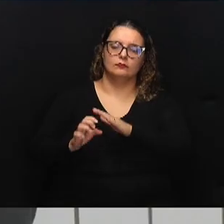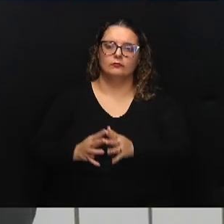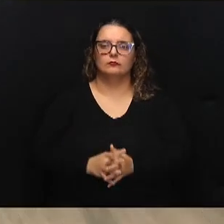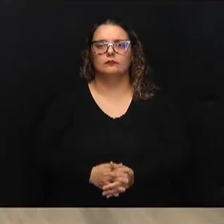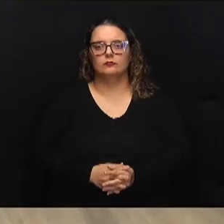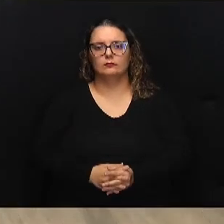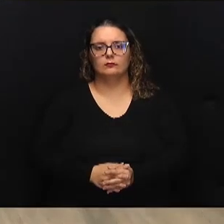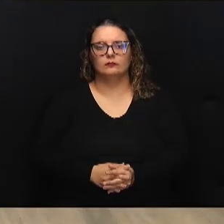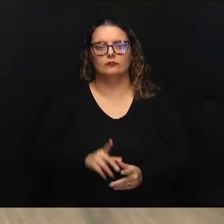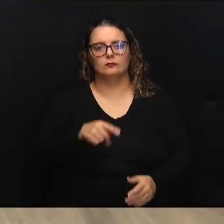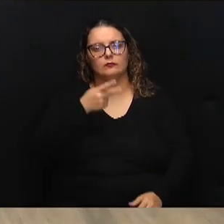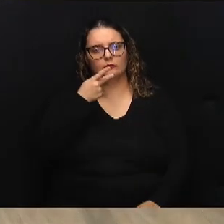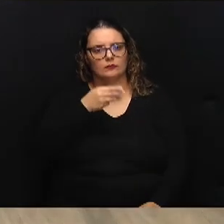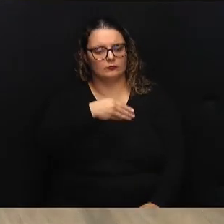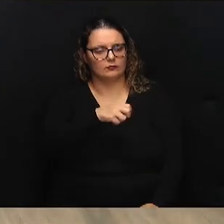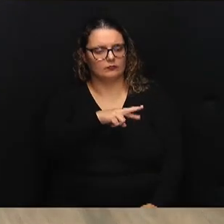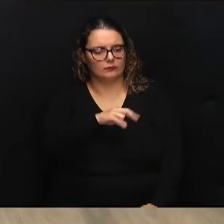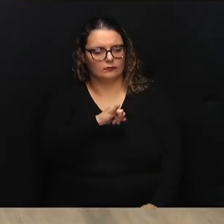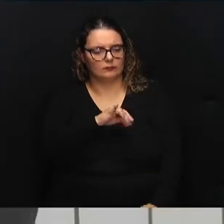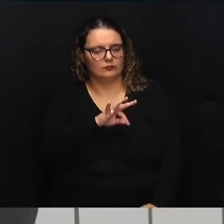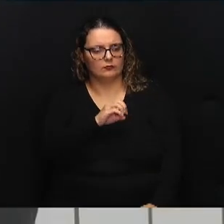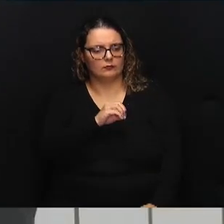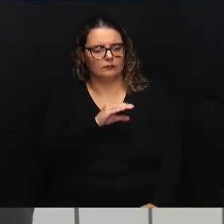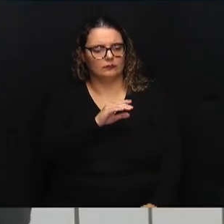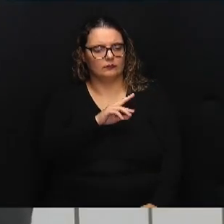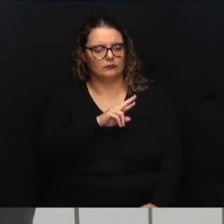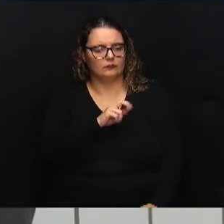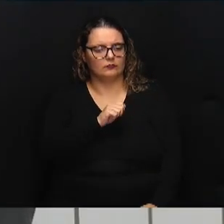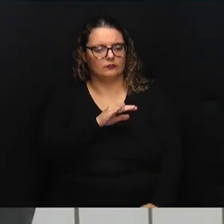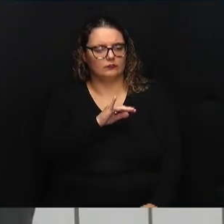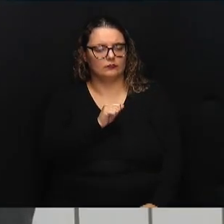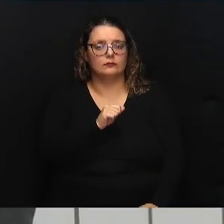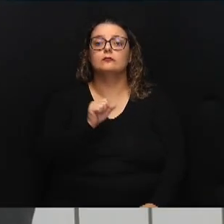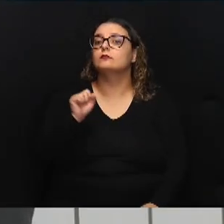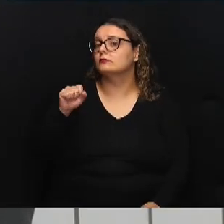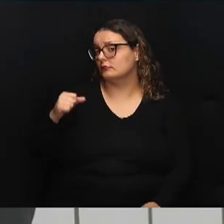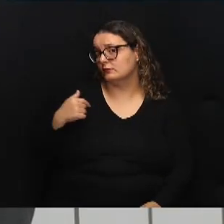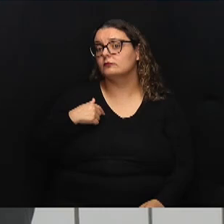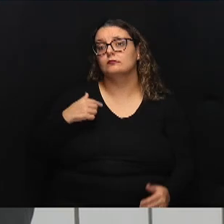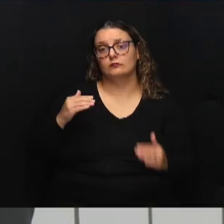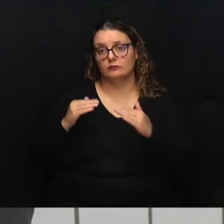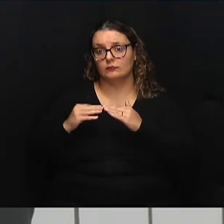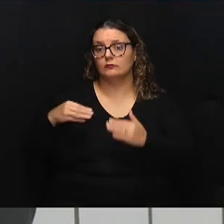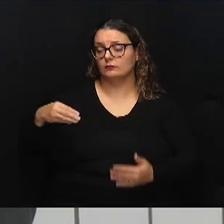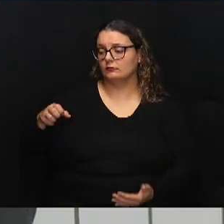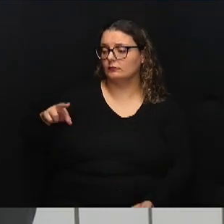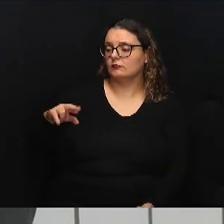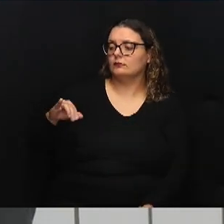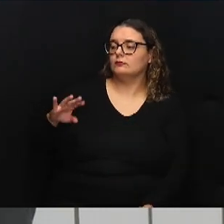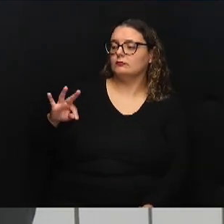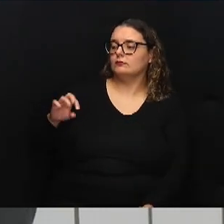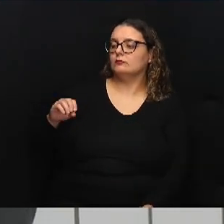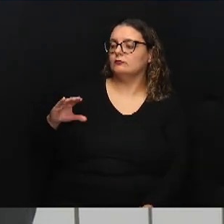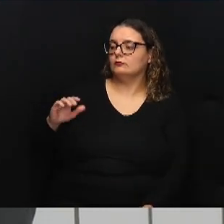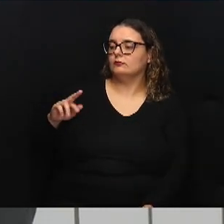que se denomina meritocracia? Sim, eu sou muito favorável à meritocracia,